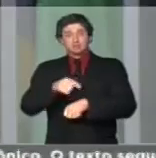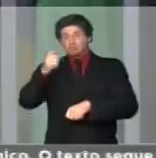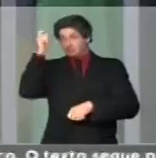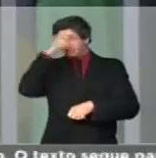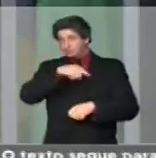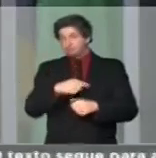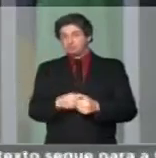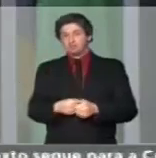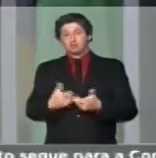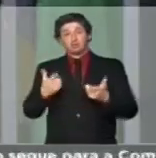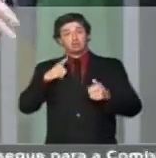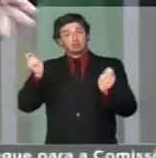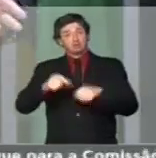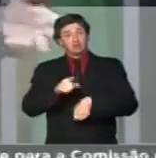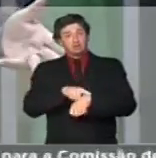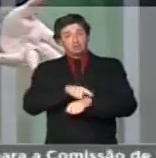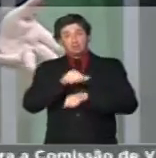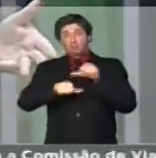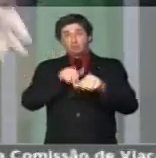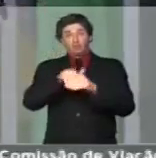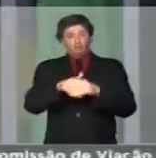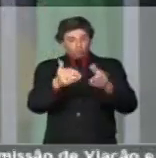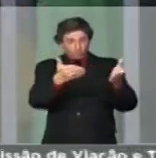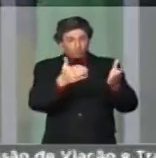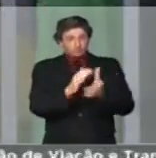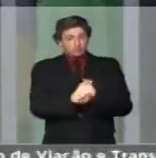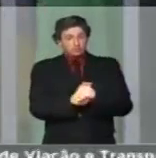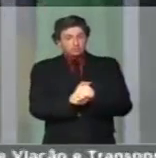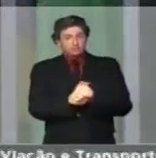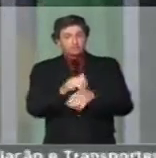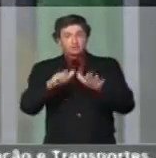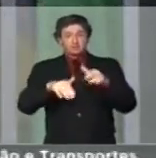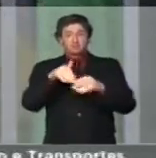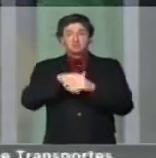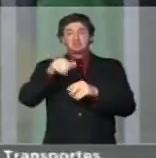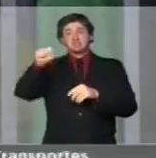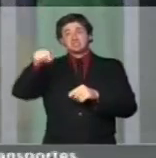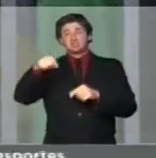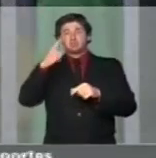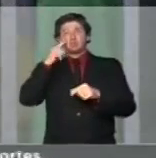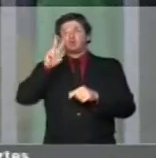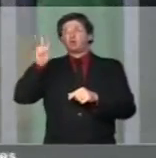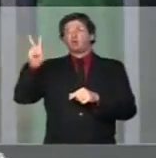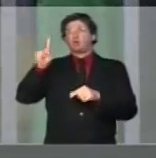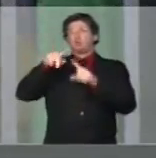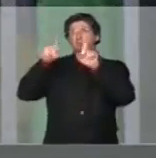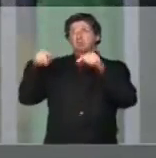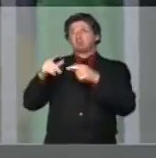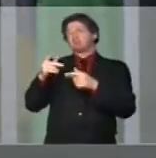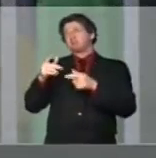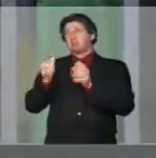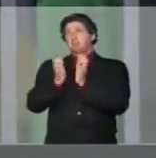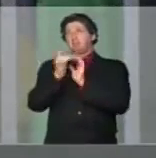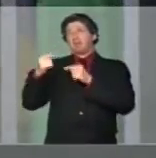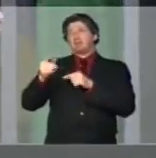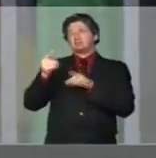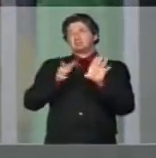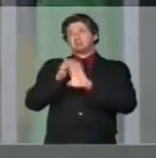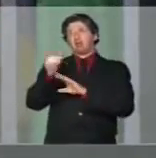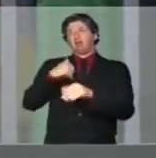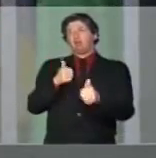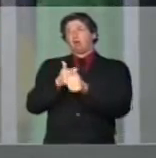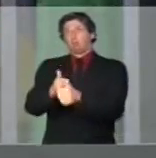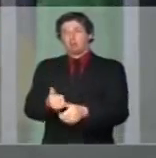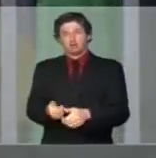esse. Então ainda há tempo, inclusive, de mudar o voto. Quem de repente votou sim, porque olhou rapidamente no painel, o partido estava orientando